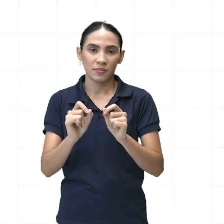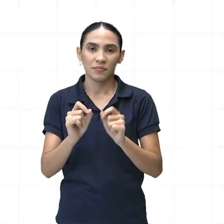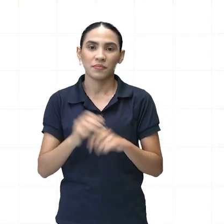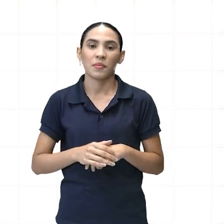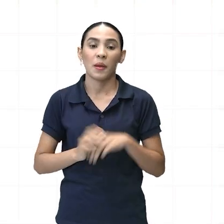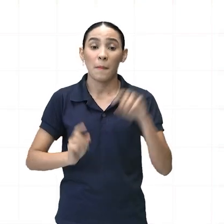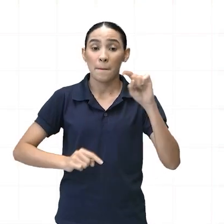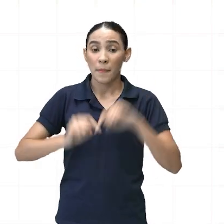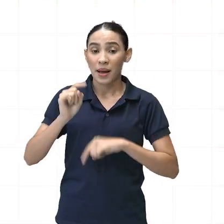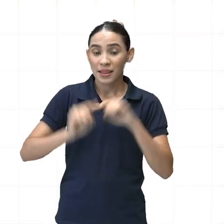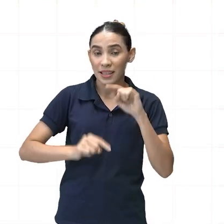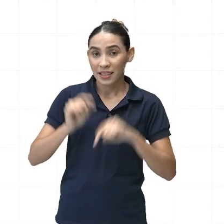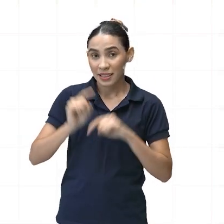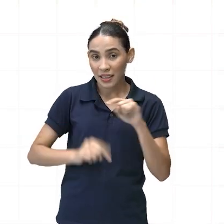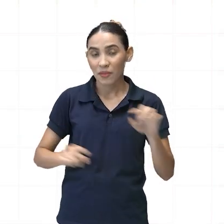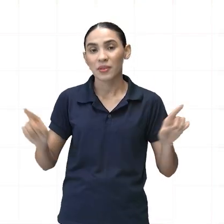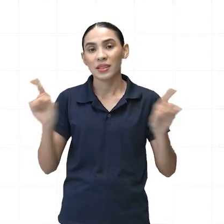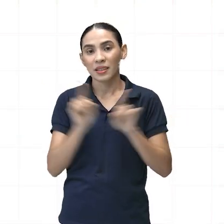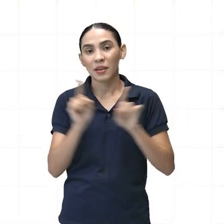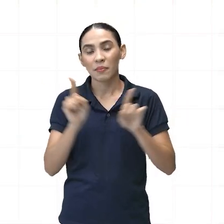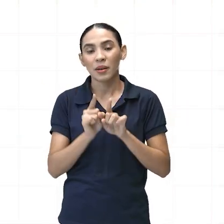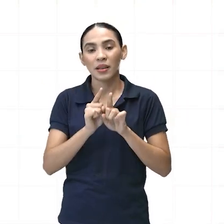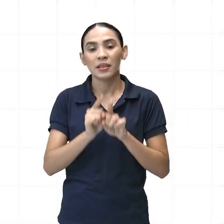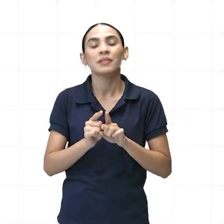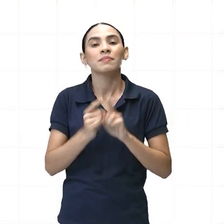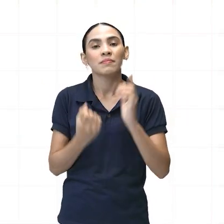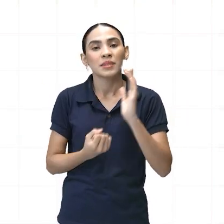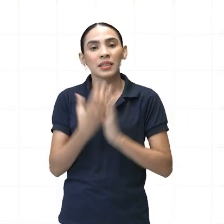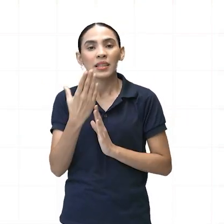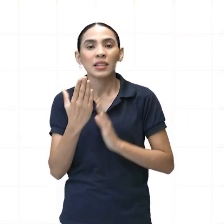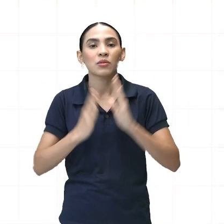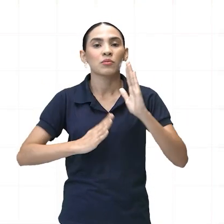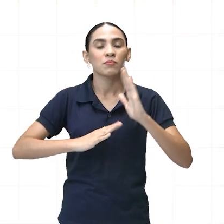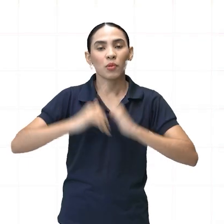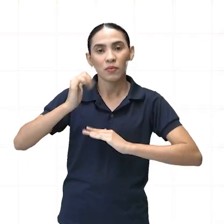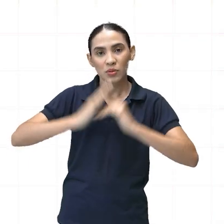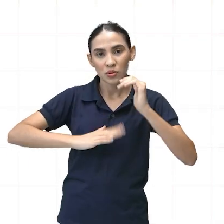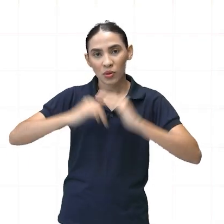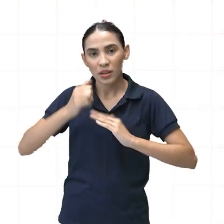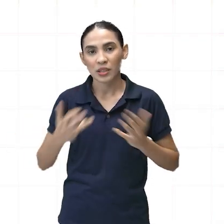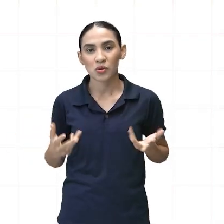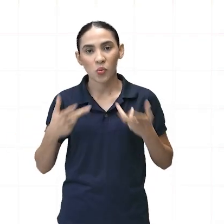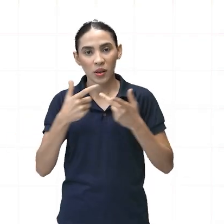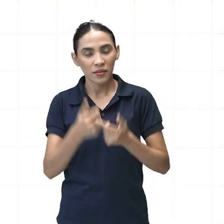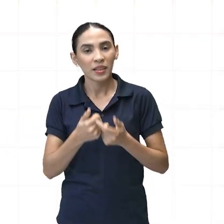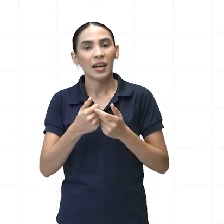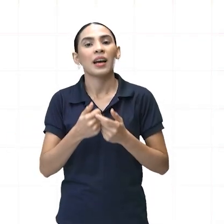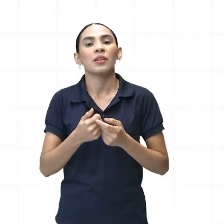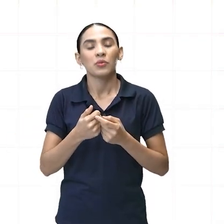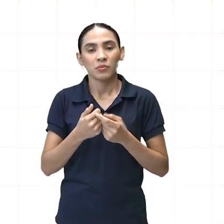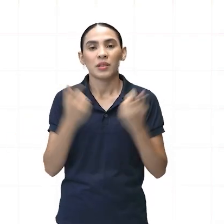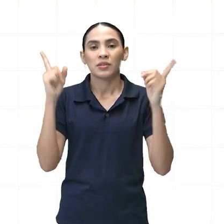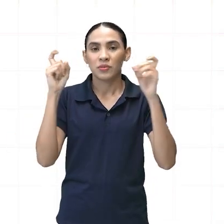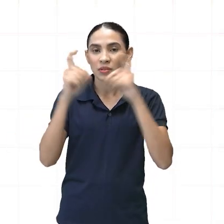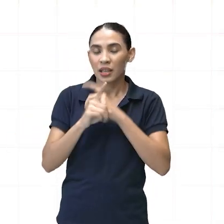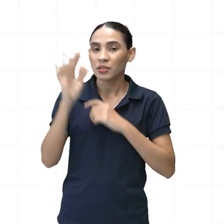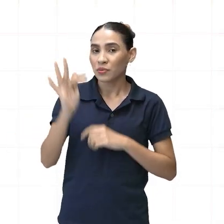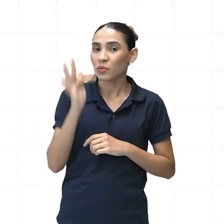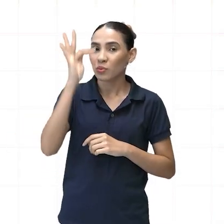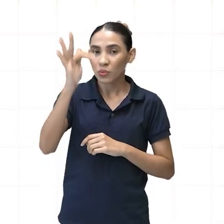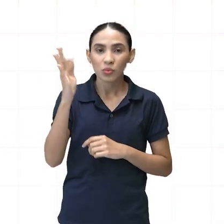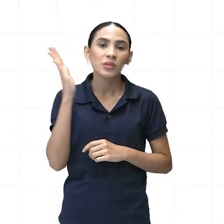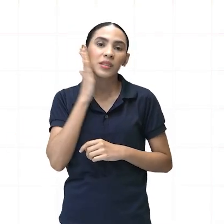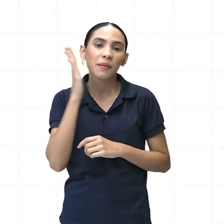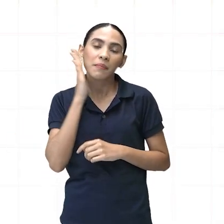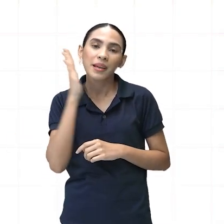seus produtos e também formando profissionais que vão estar preparados para os desafios do futuro,